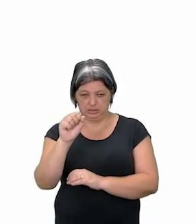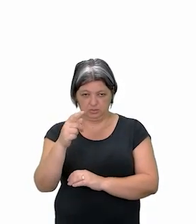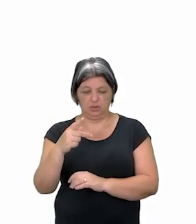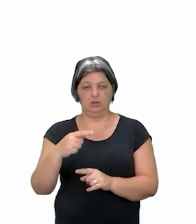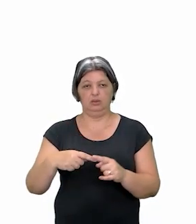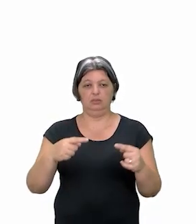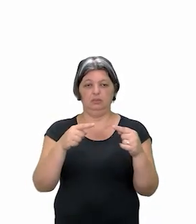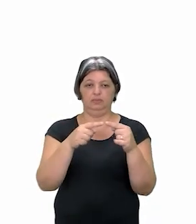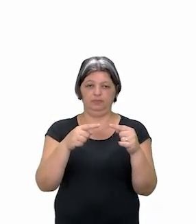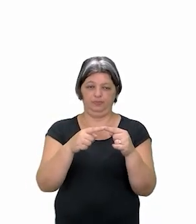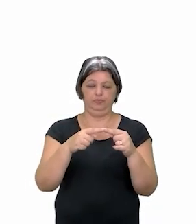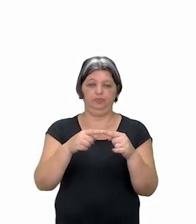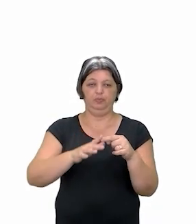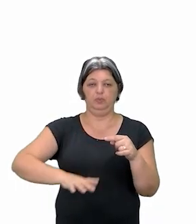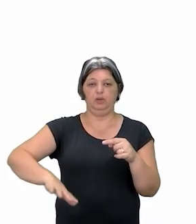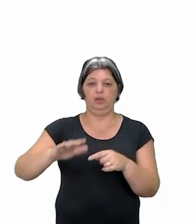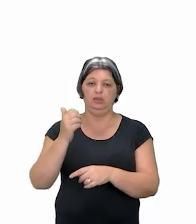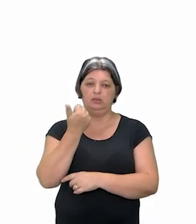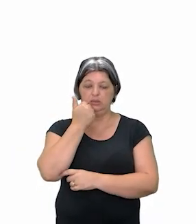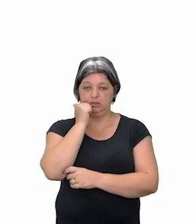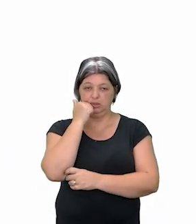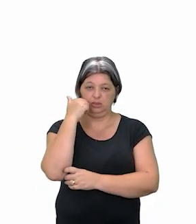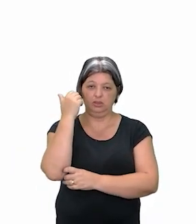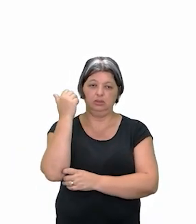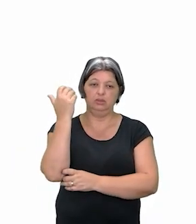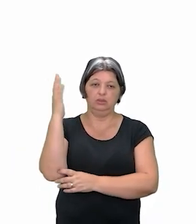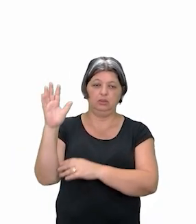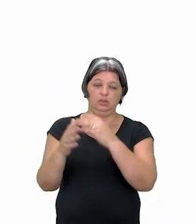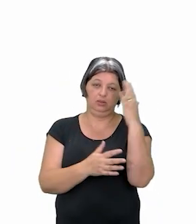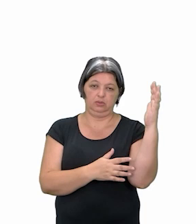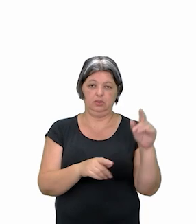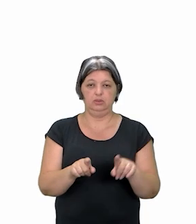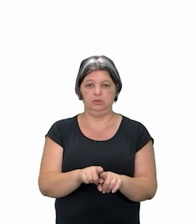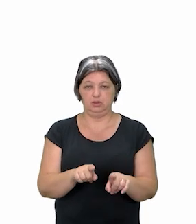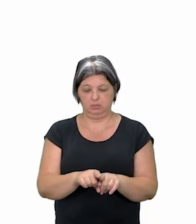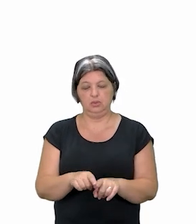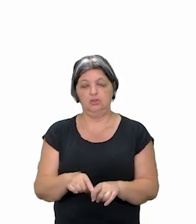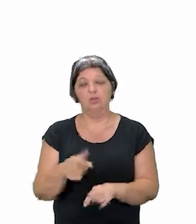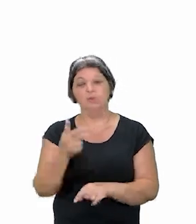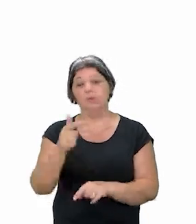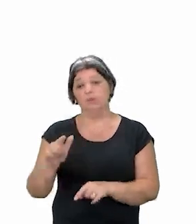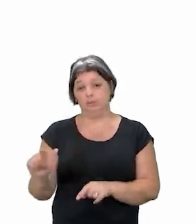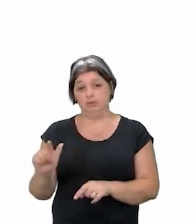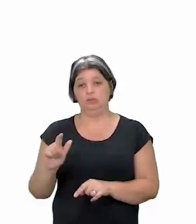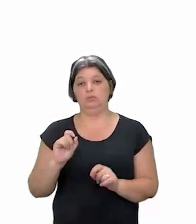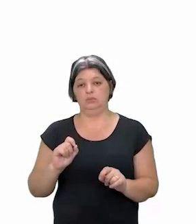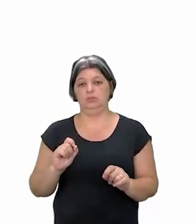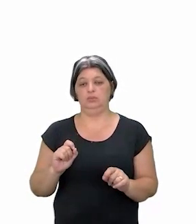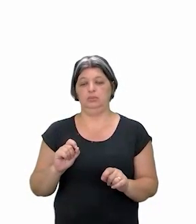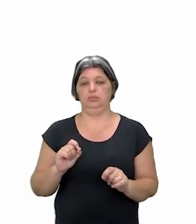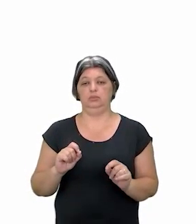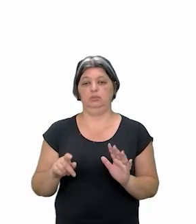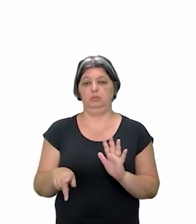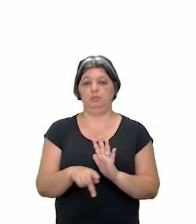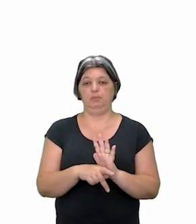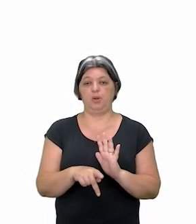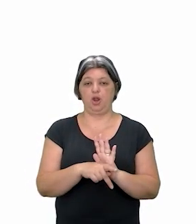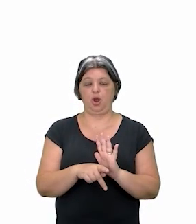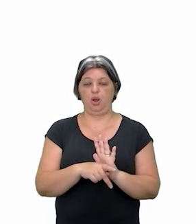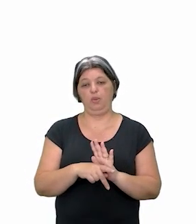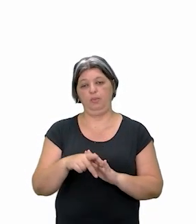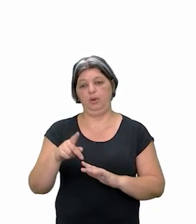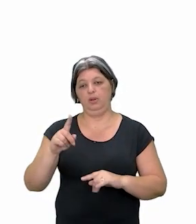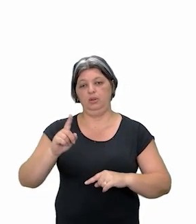aí de ciências da natureza, tudo bem? E claro que também, além desses instrumentos, a gente tem os instrumentos próprios